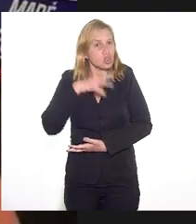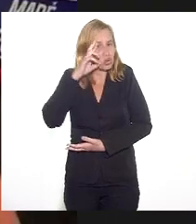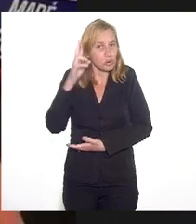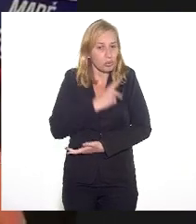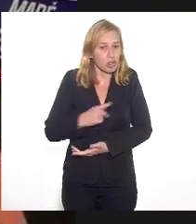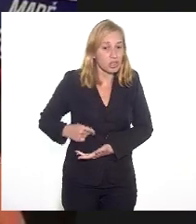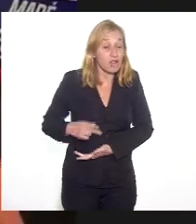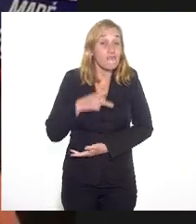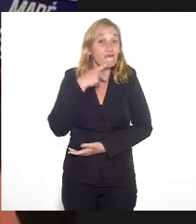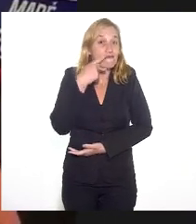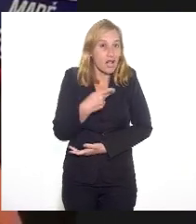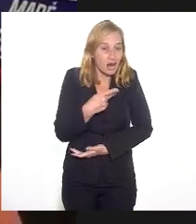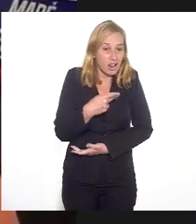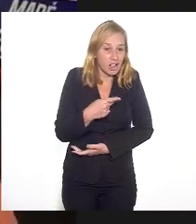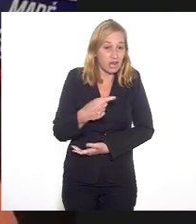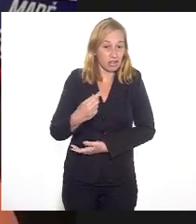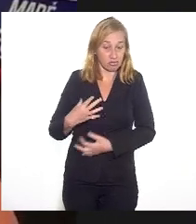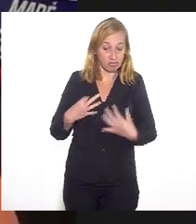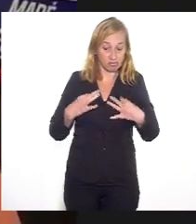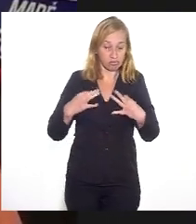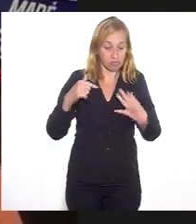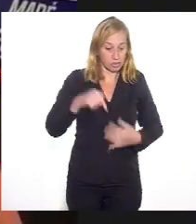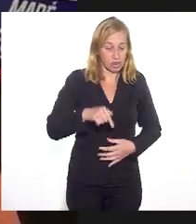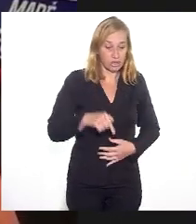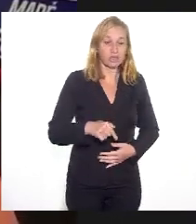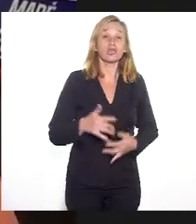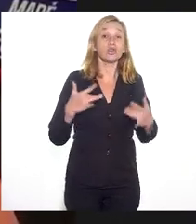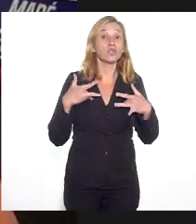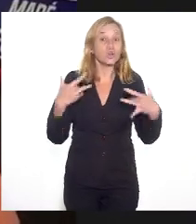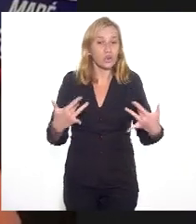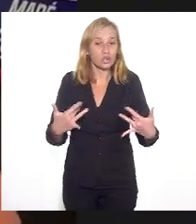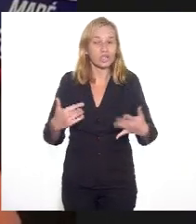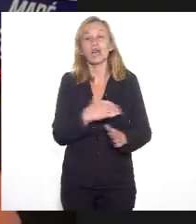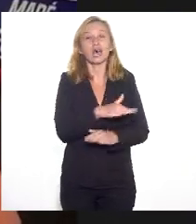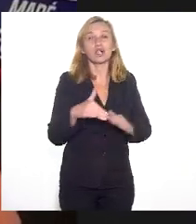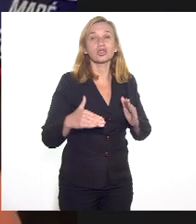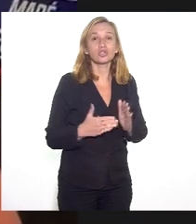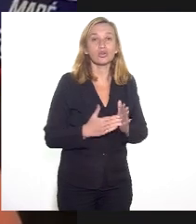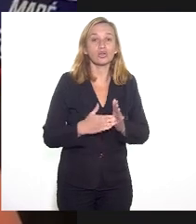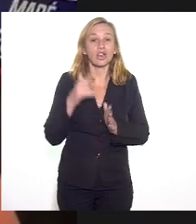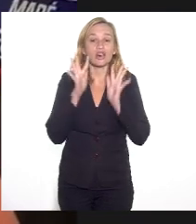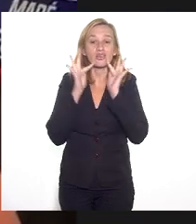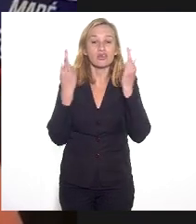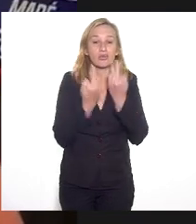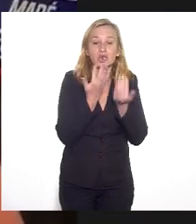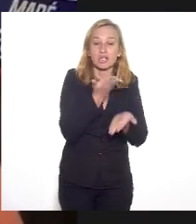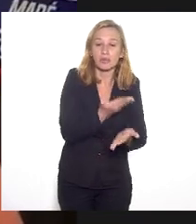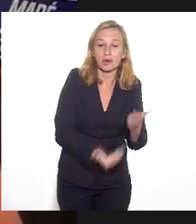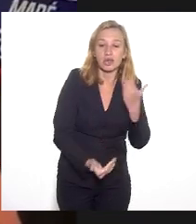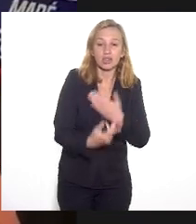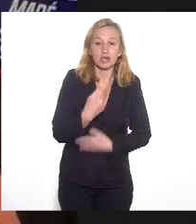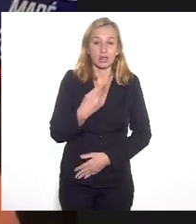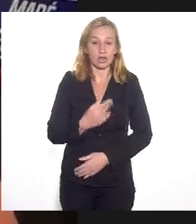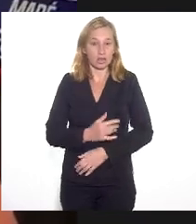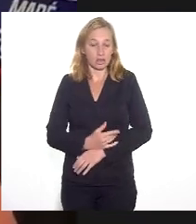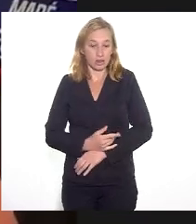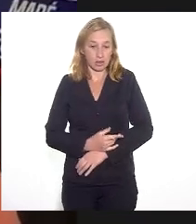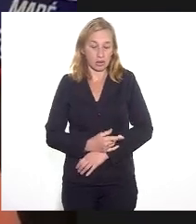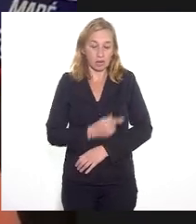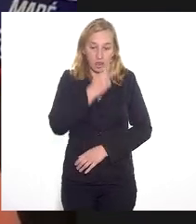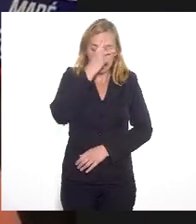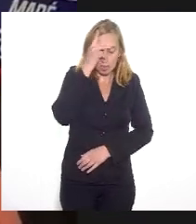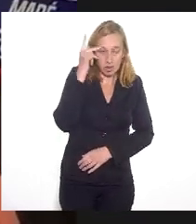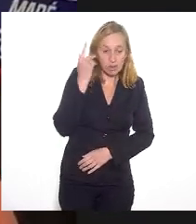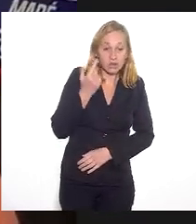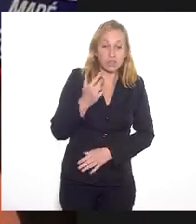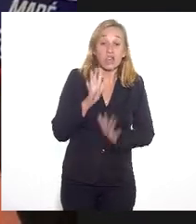presidente, dizer que estou aqui solidária a todas as famílias que perderam seus entes queridos,